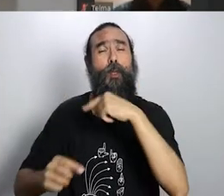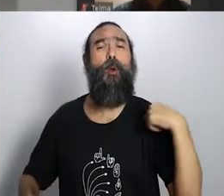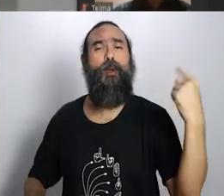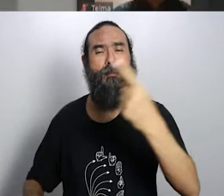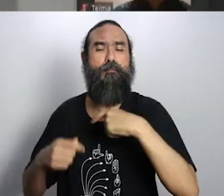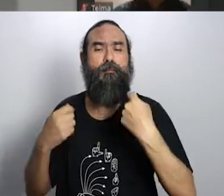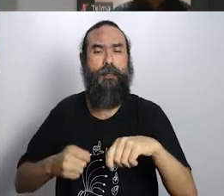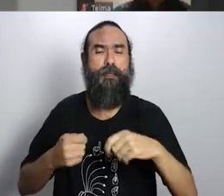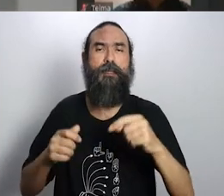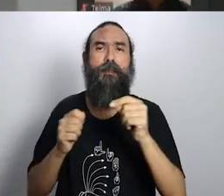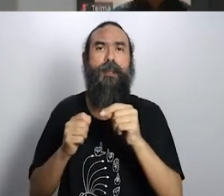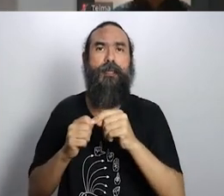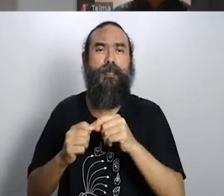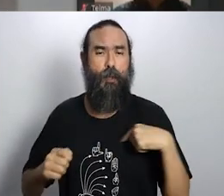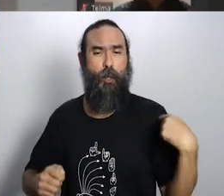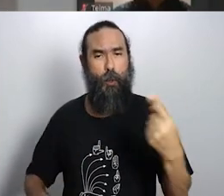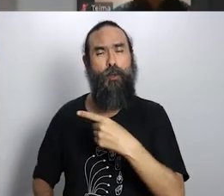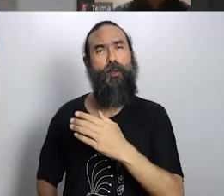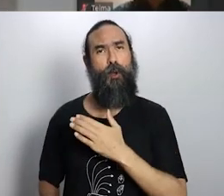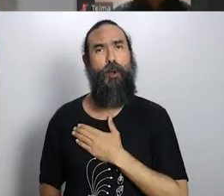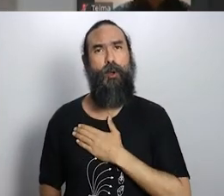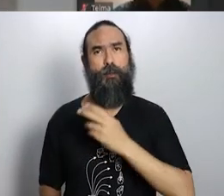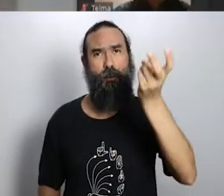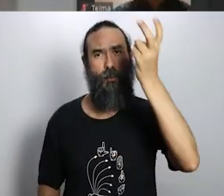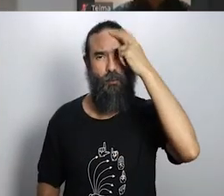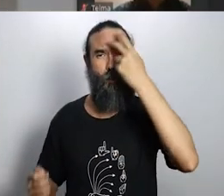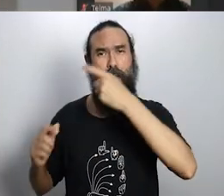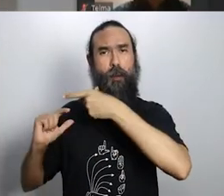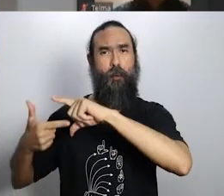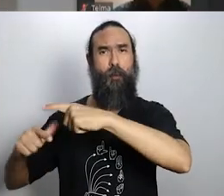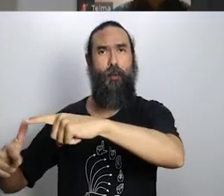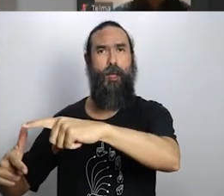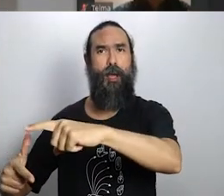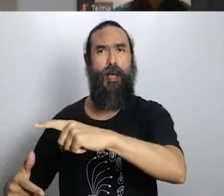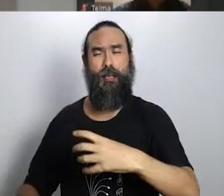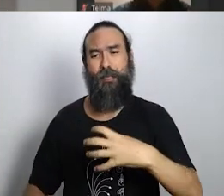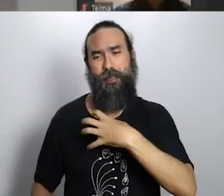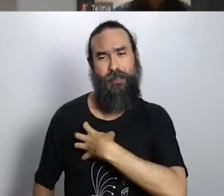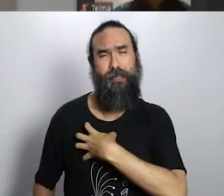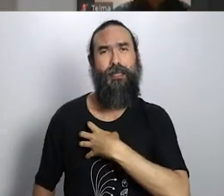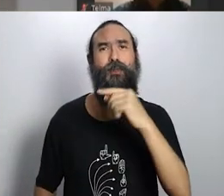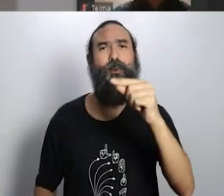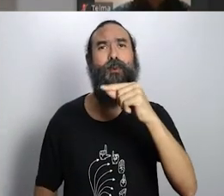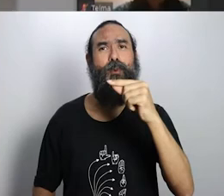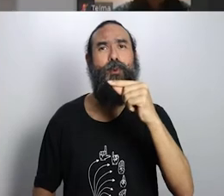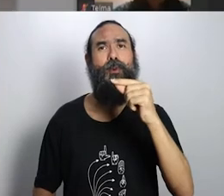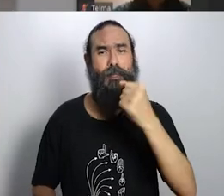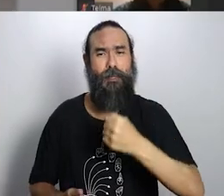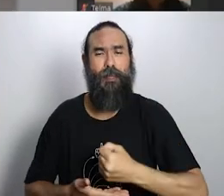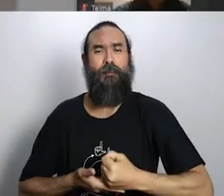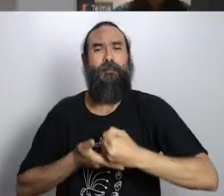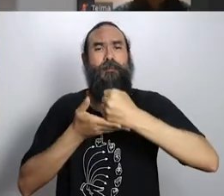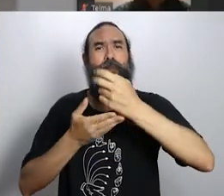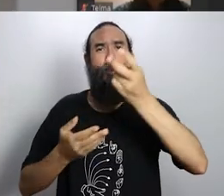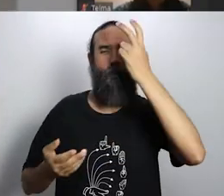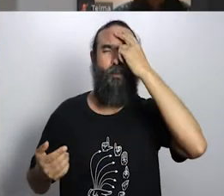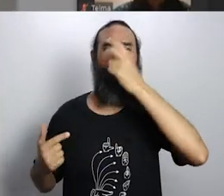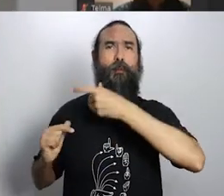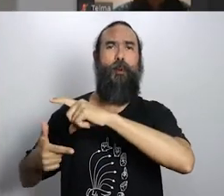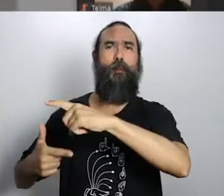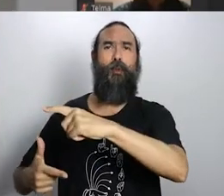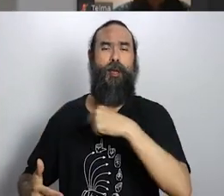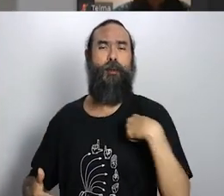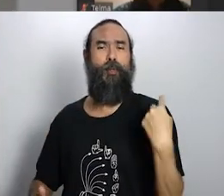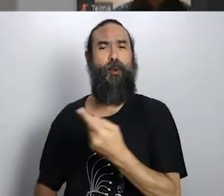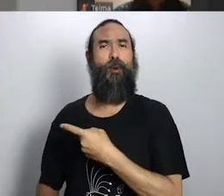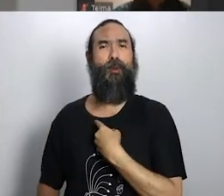popular, a gente que se sente representada, a gente que se reconhece na cultura popular, a gente não está ileso